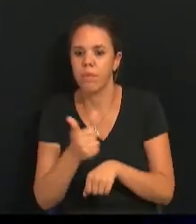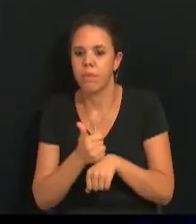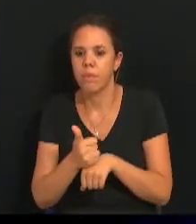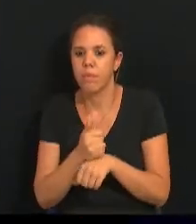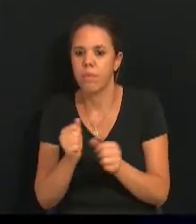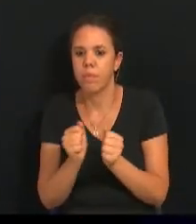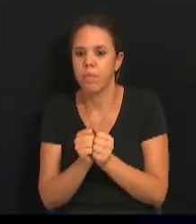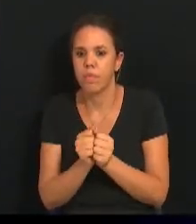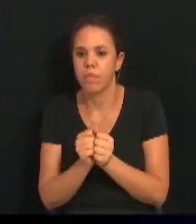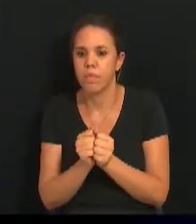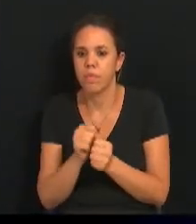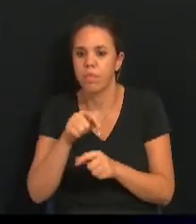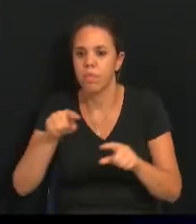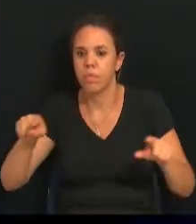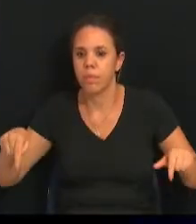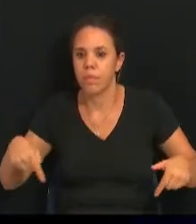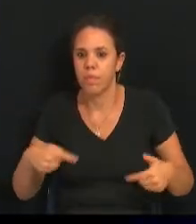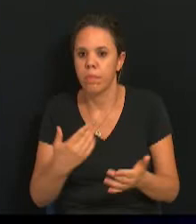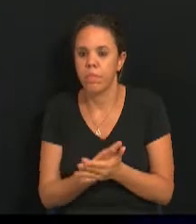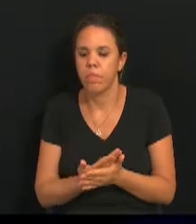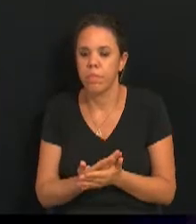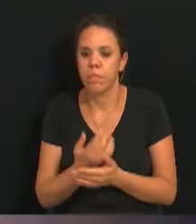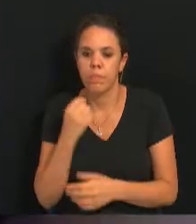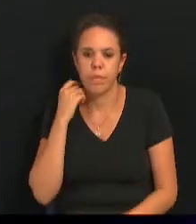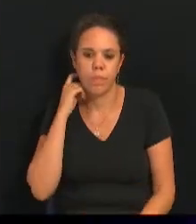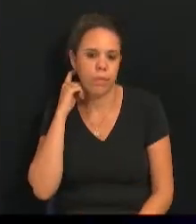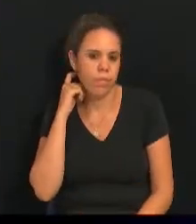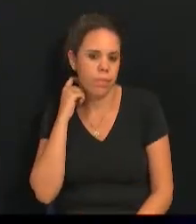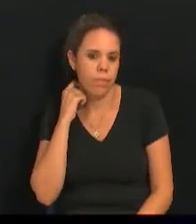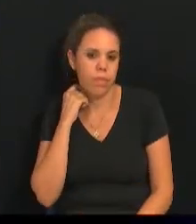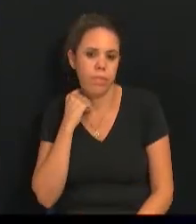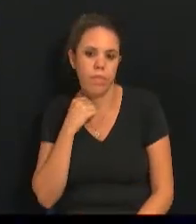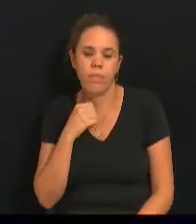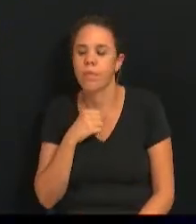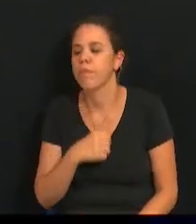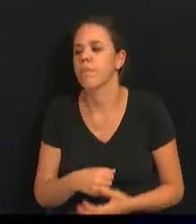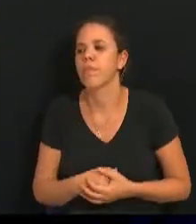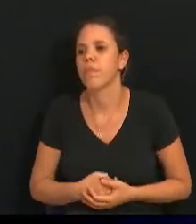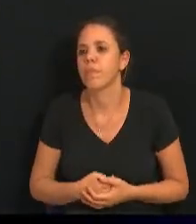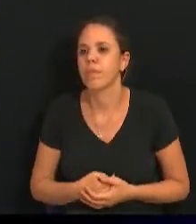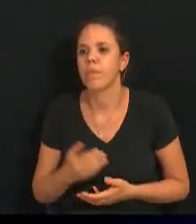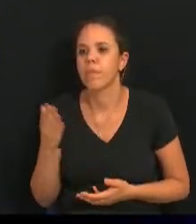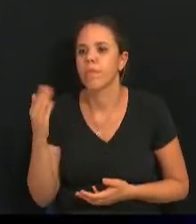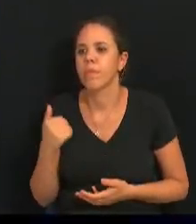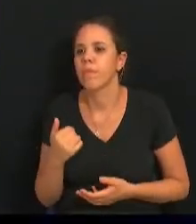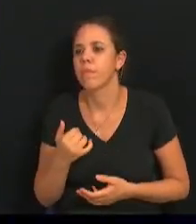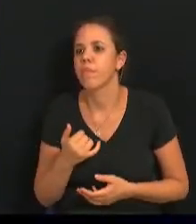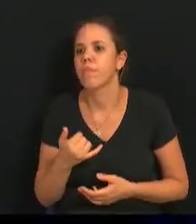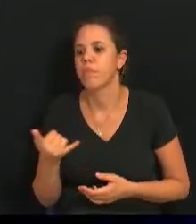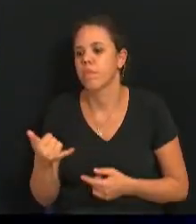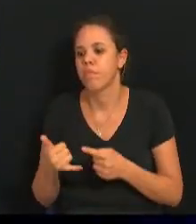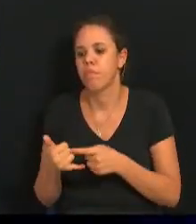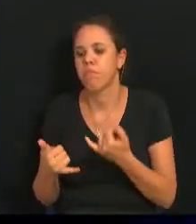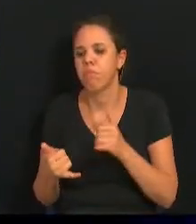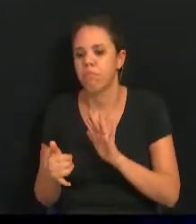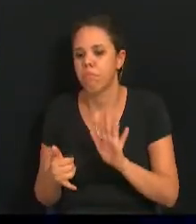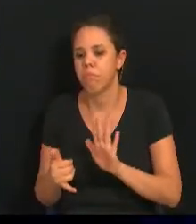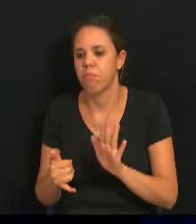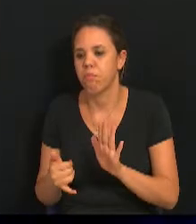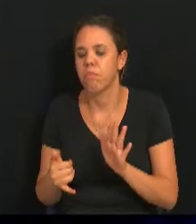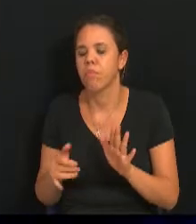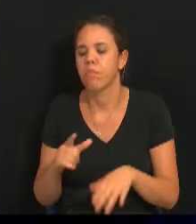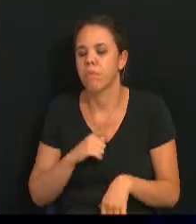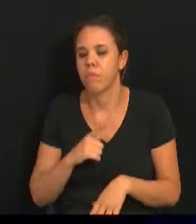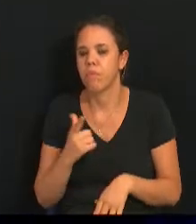junto conosco na sala de aula, aparelho eletrônico. Sabemos que não foi aquele aparelho, mas tiveram